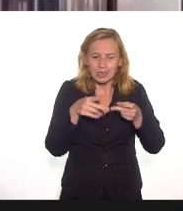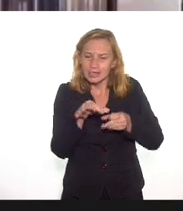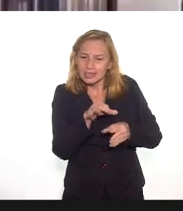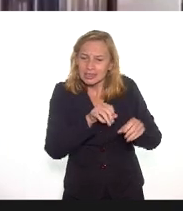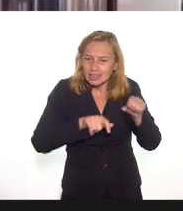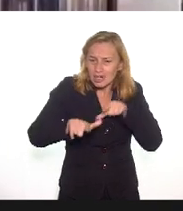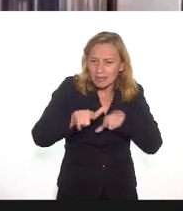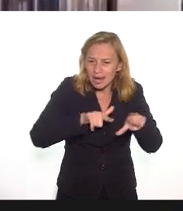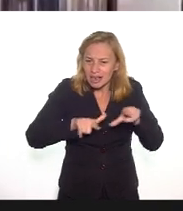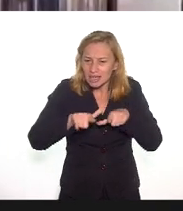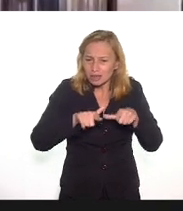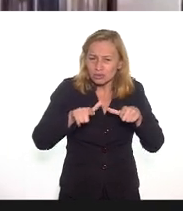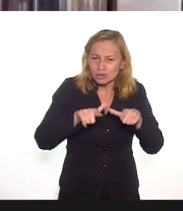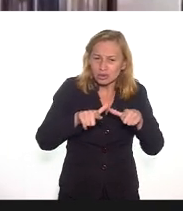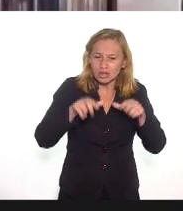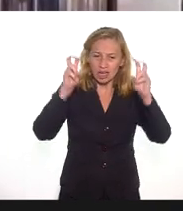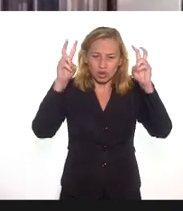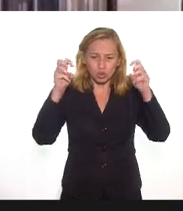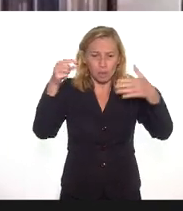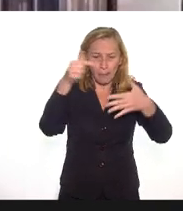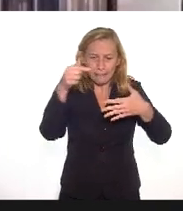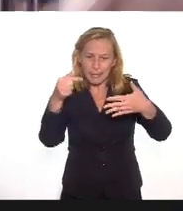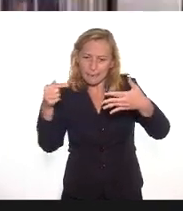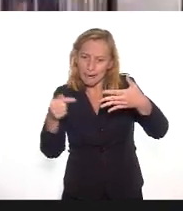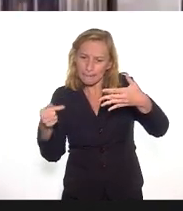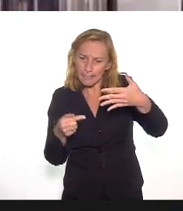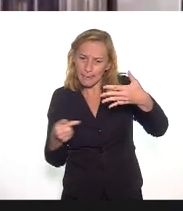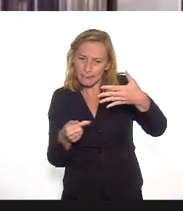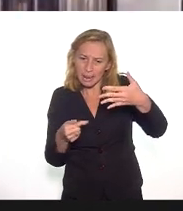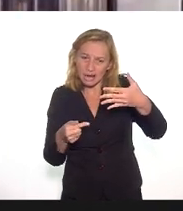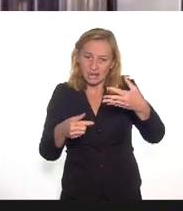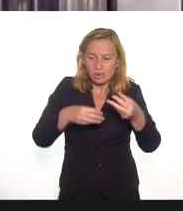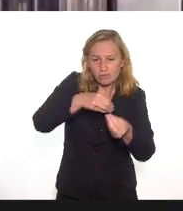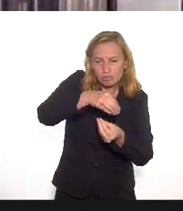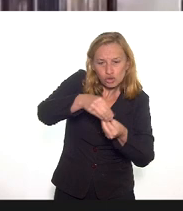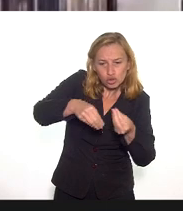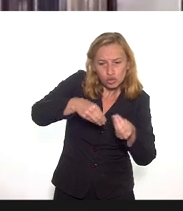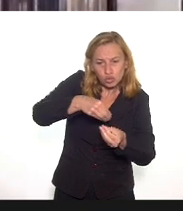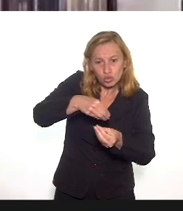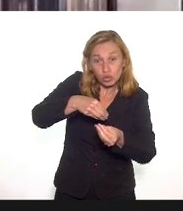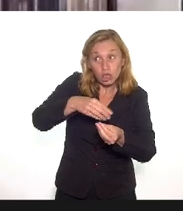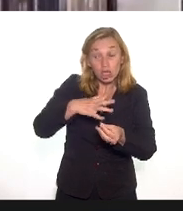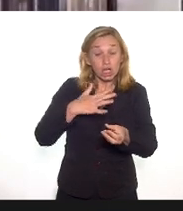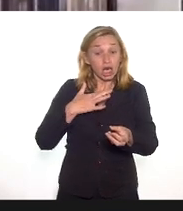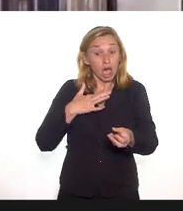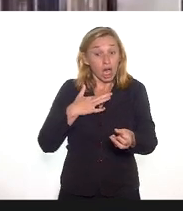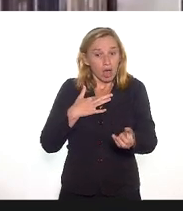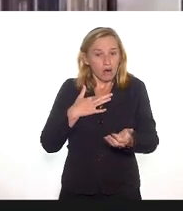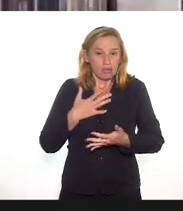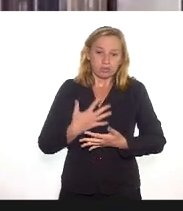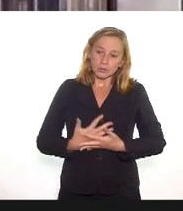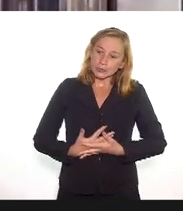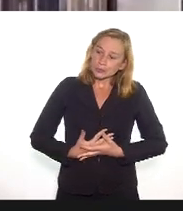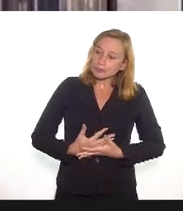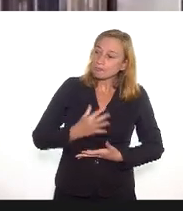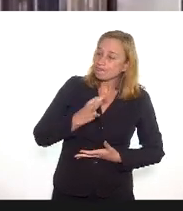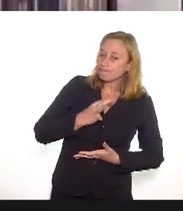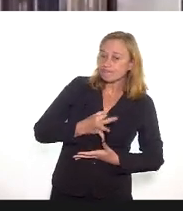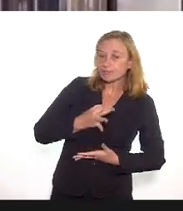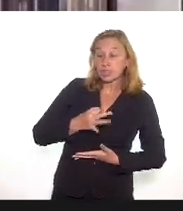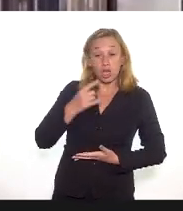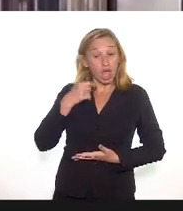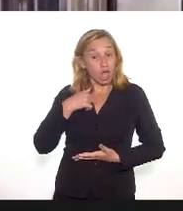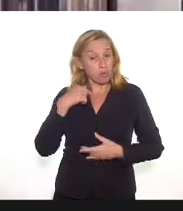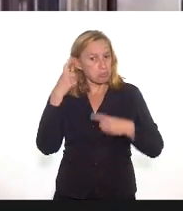trabalhando tópicos e fazendo uma mistura deles que de certa forma, eu começo a